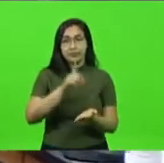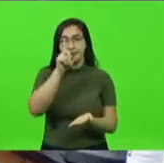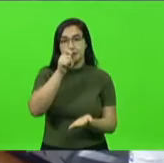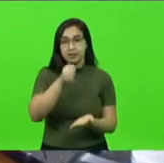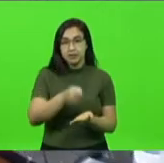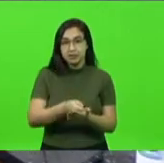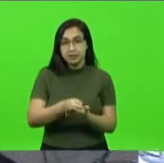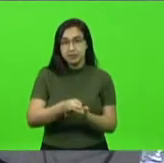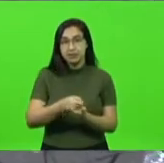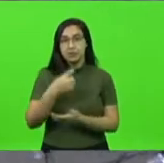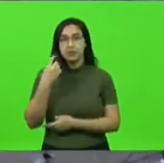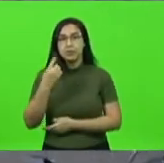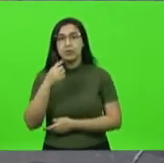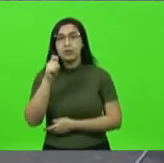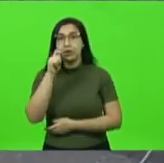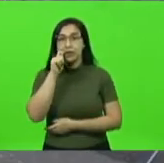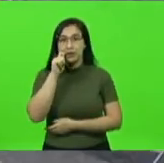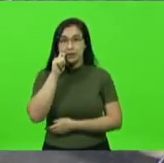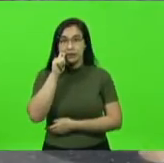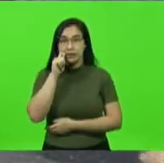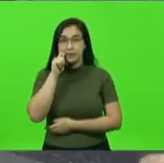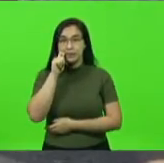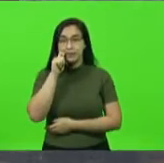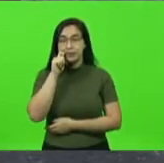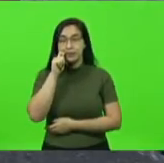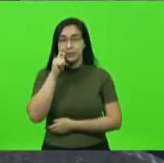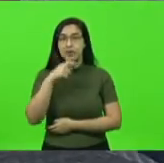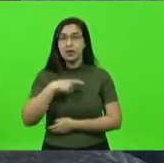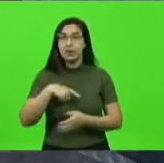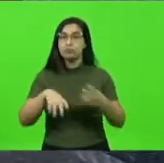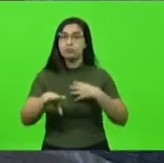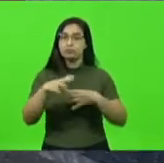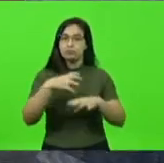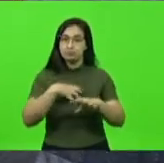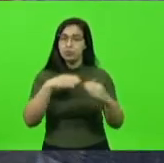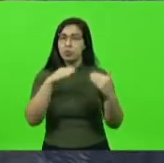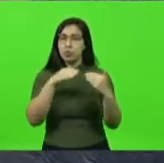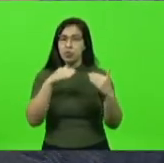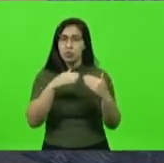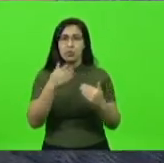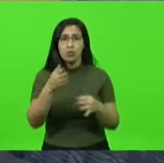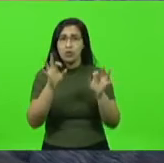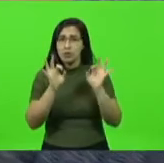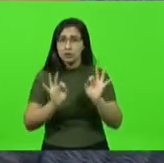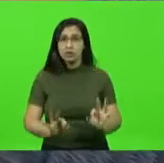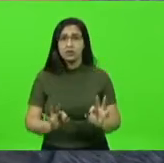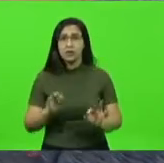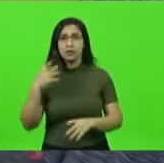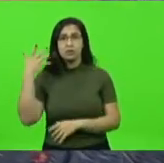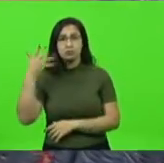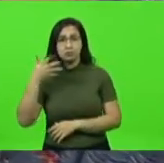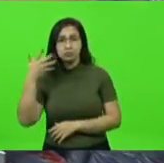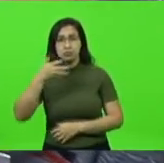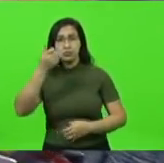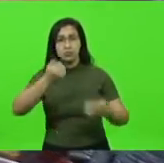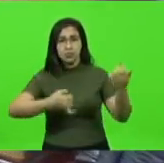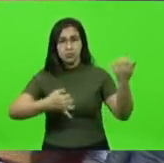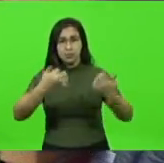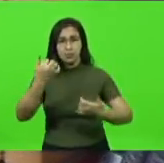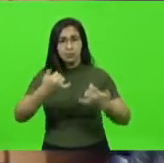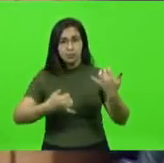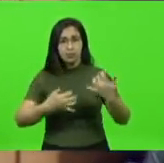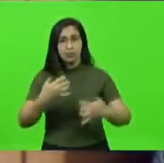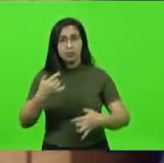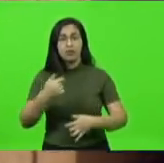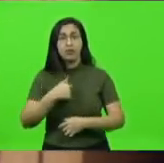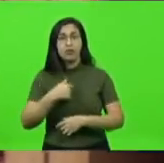Ana Campagnolo e me solidarizar com ela, porque, de fato, eu acho que ela foi precisa, exata. E eu também, senhor